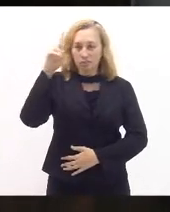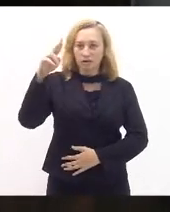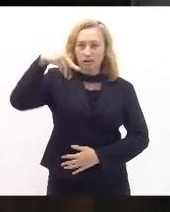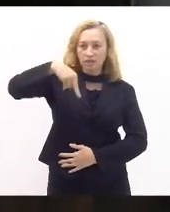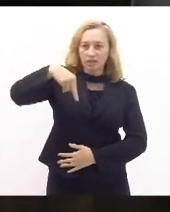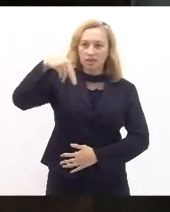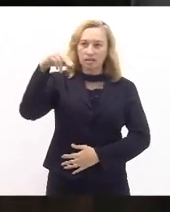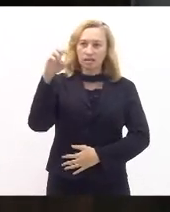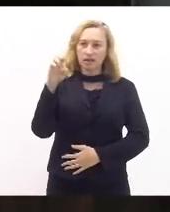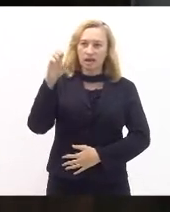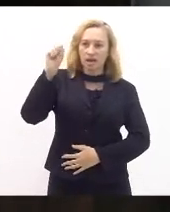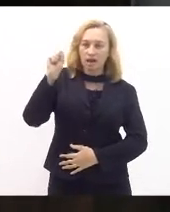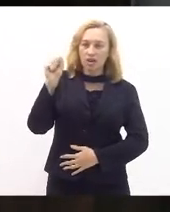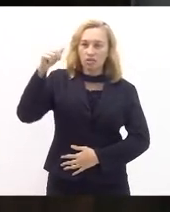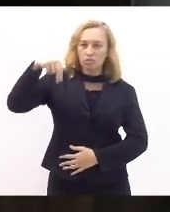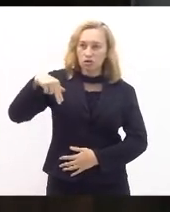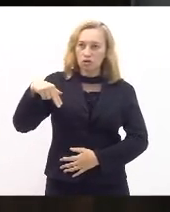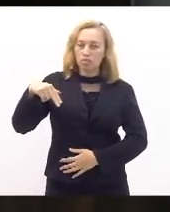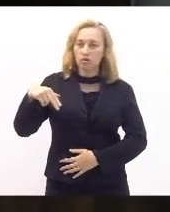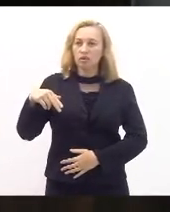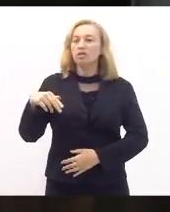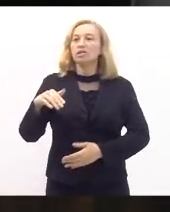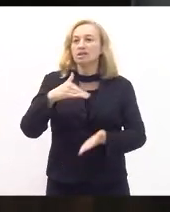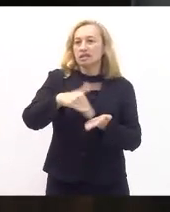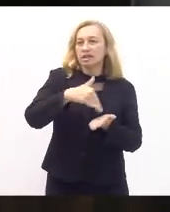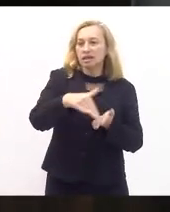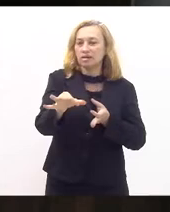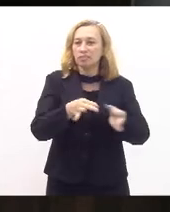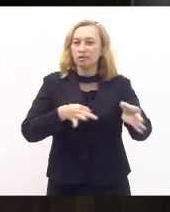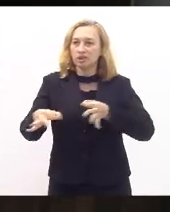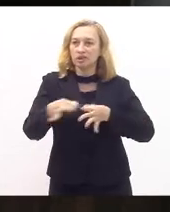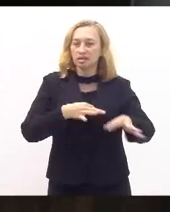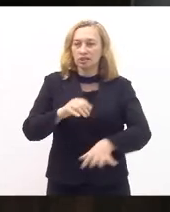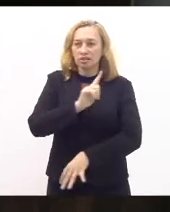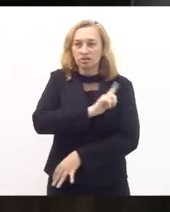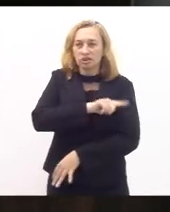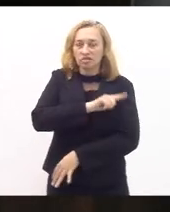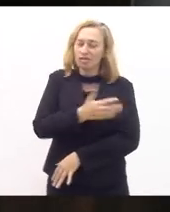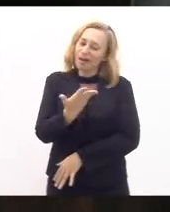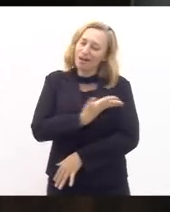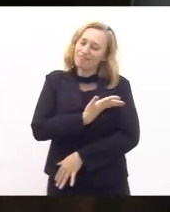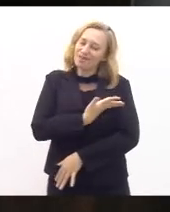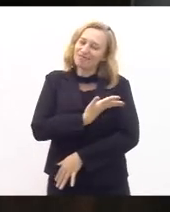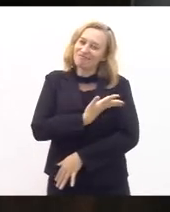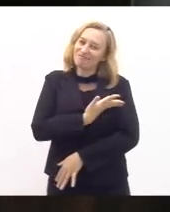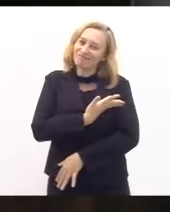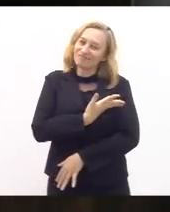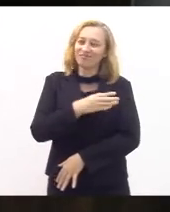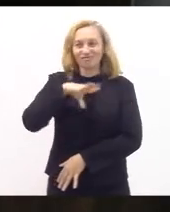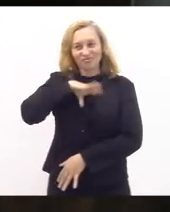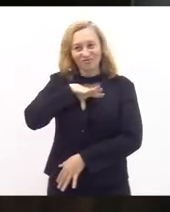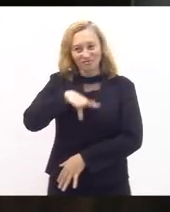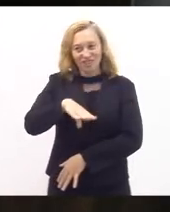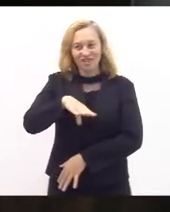Nelson Rocha, secretário de Planejamento e Gestão, meu amigo vascaíno.